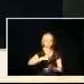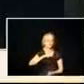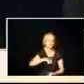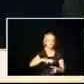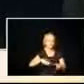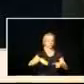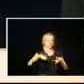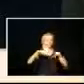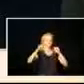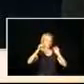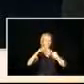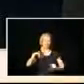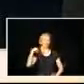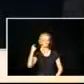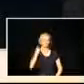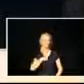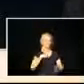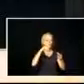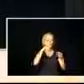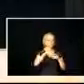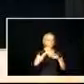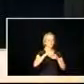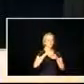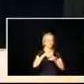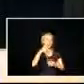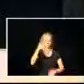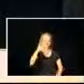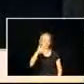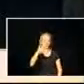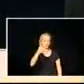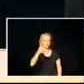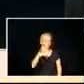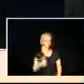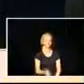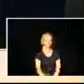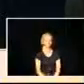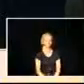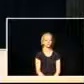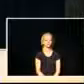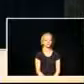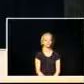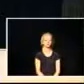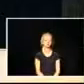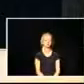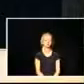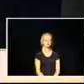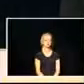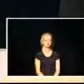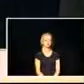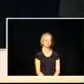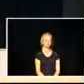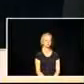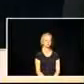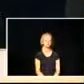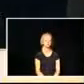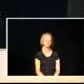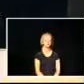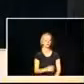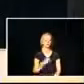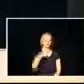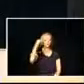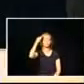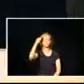para votar. Então eu entendo a importância desse projeto, vamos votar em primeira